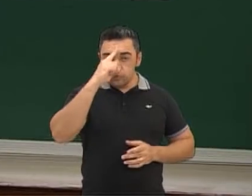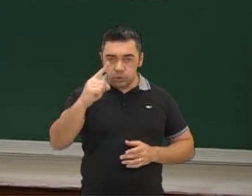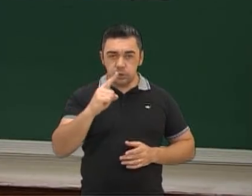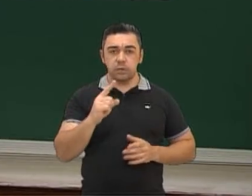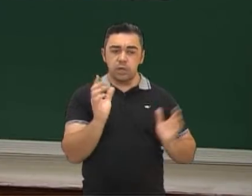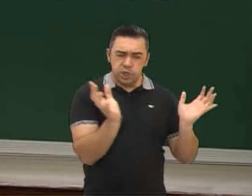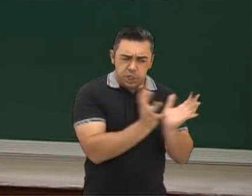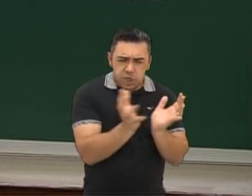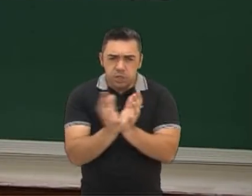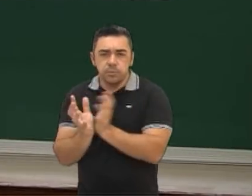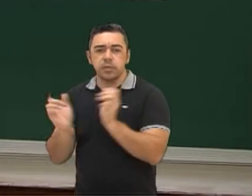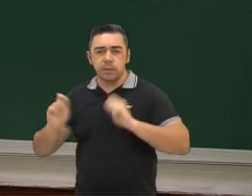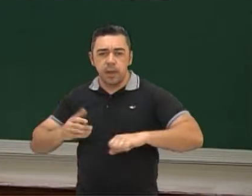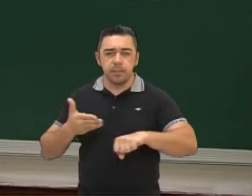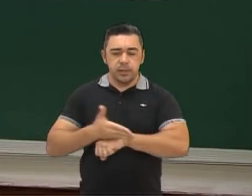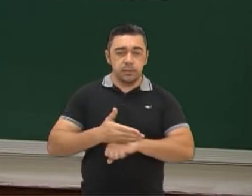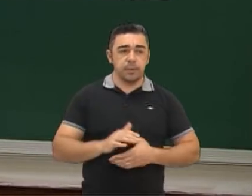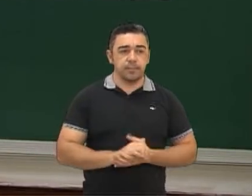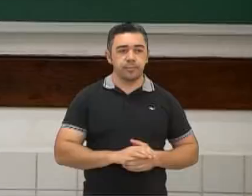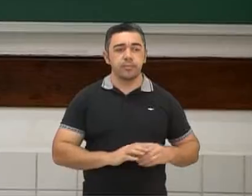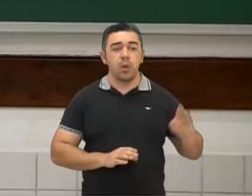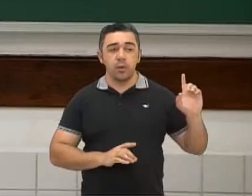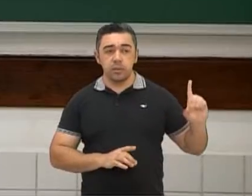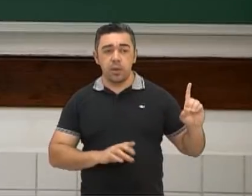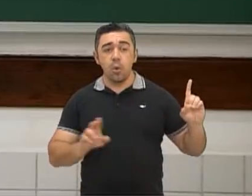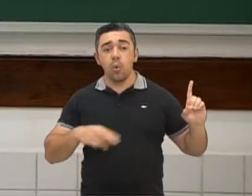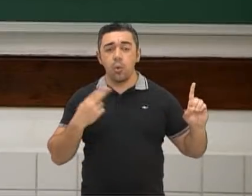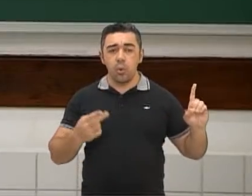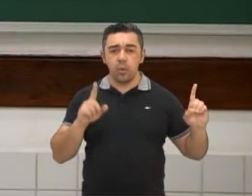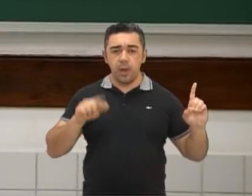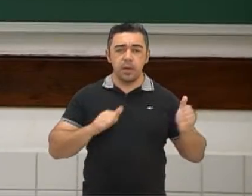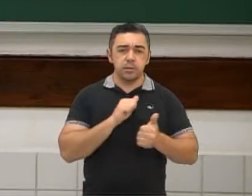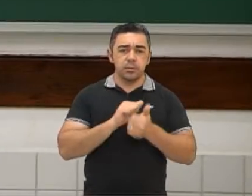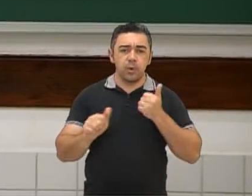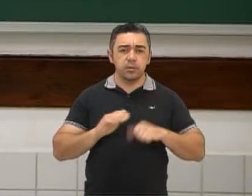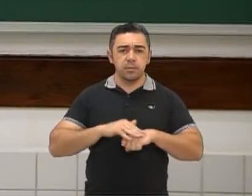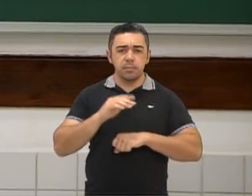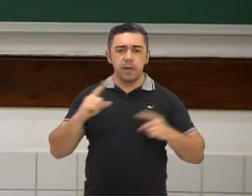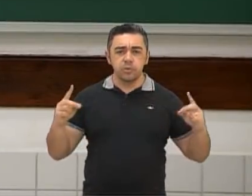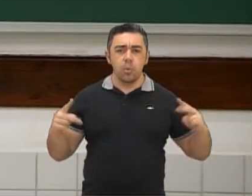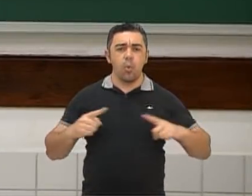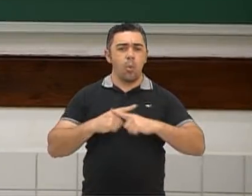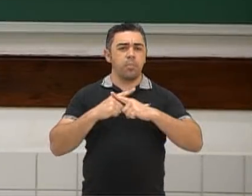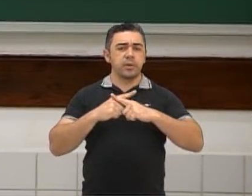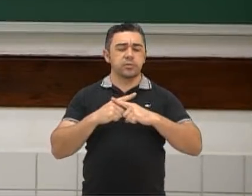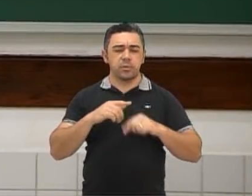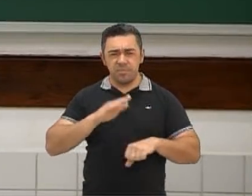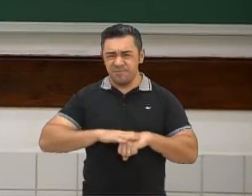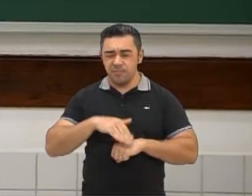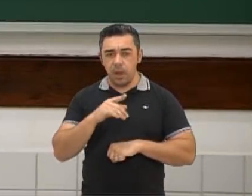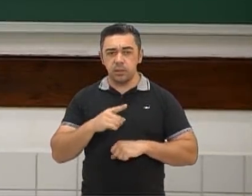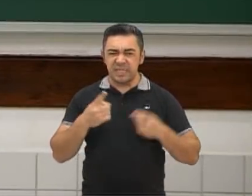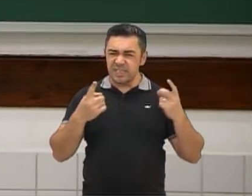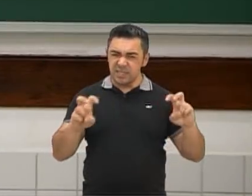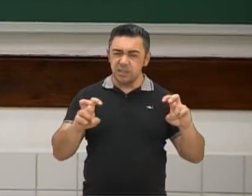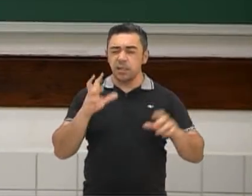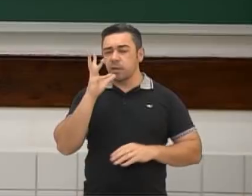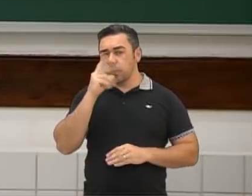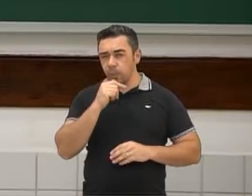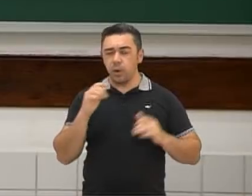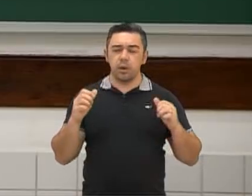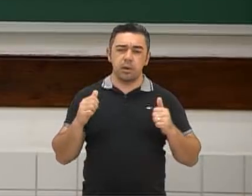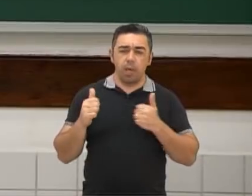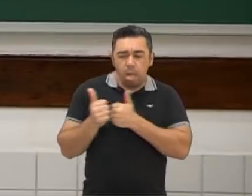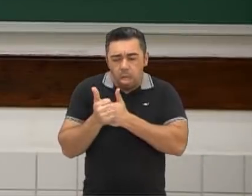equipes participando, ou a ideia de tornar o esporte mais competitivo, né? No jogo de 15 tem muito